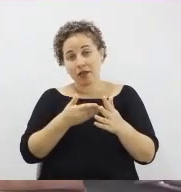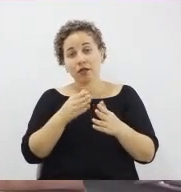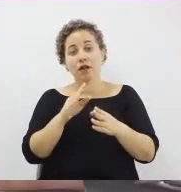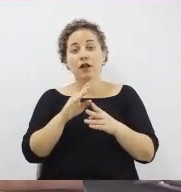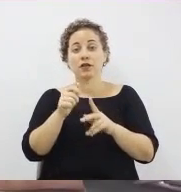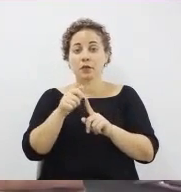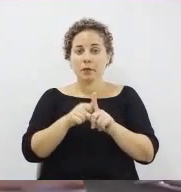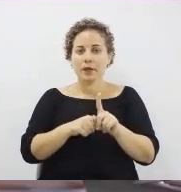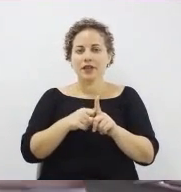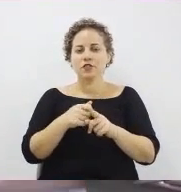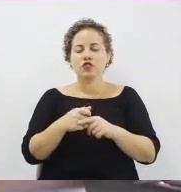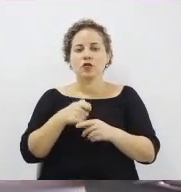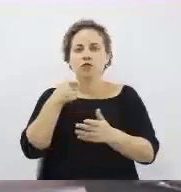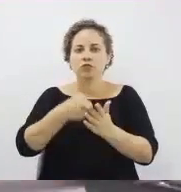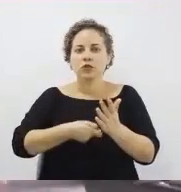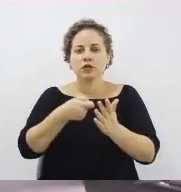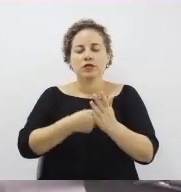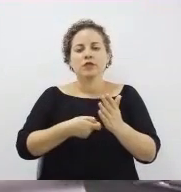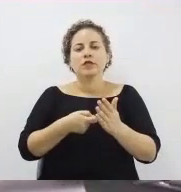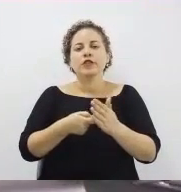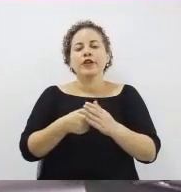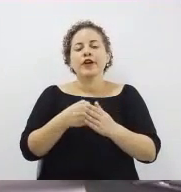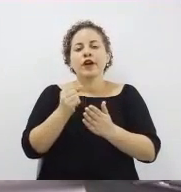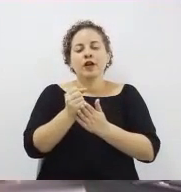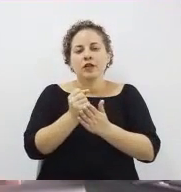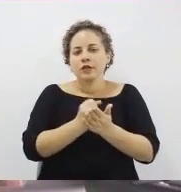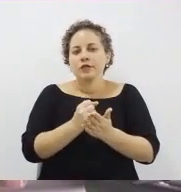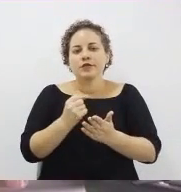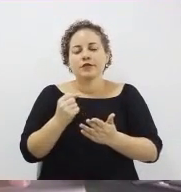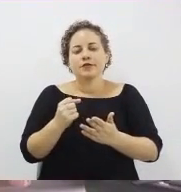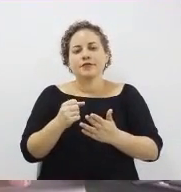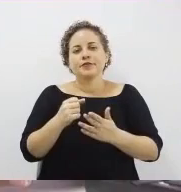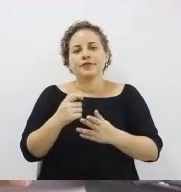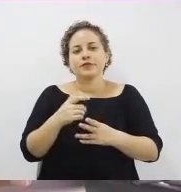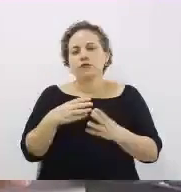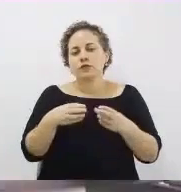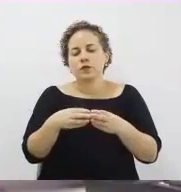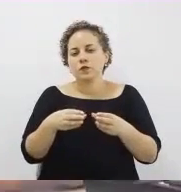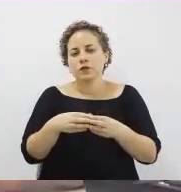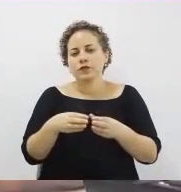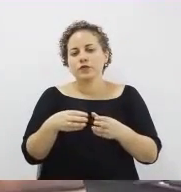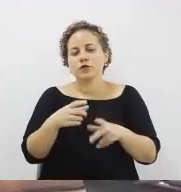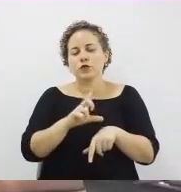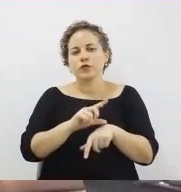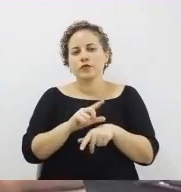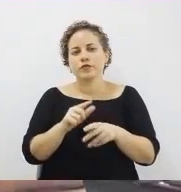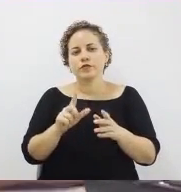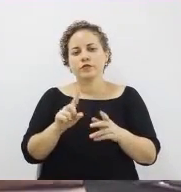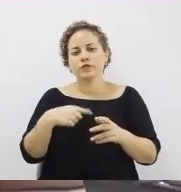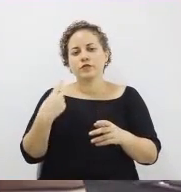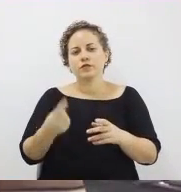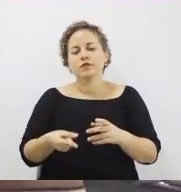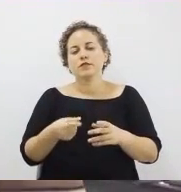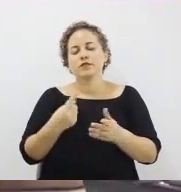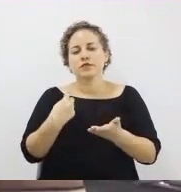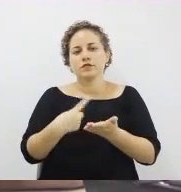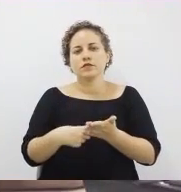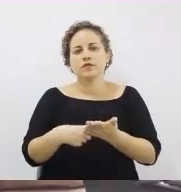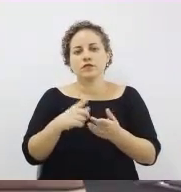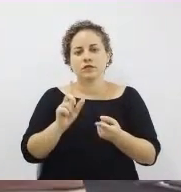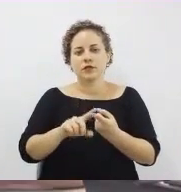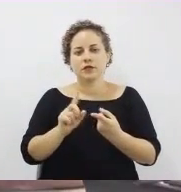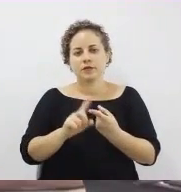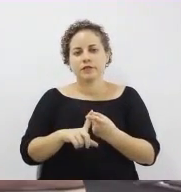final do mês, eles eram obrigados a contratar pessoas ou colocar a equipe em hora extra para garantir o atendimento àquela